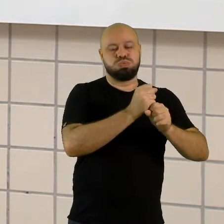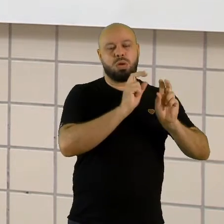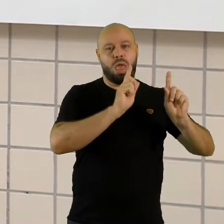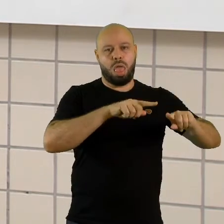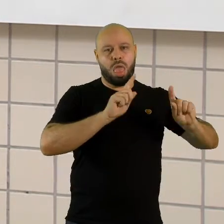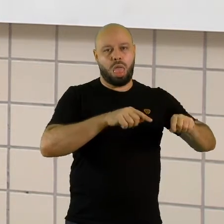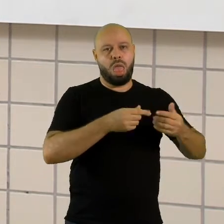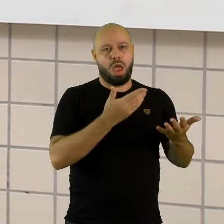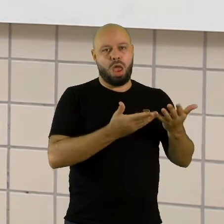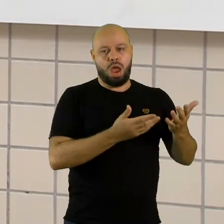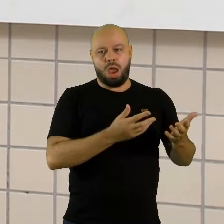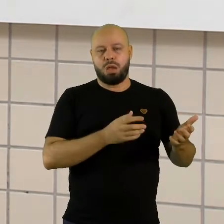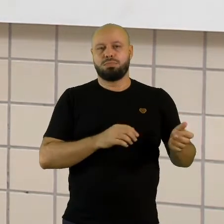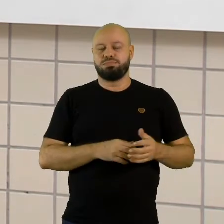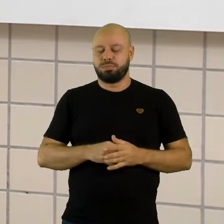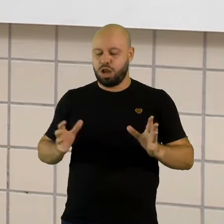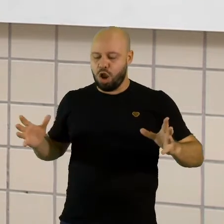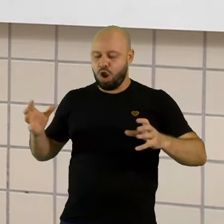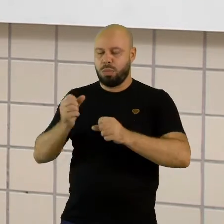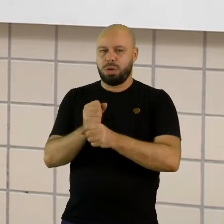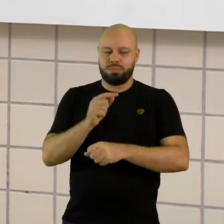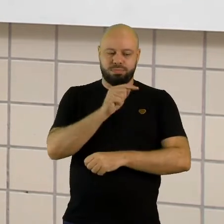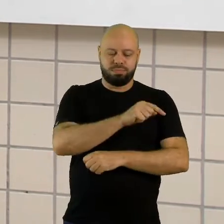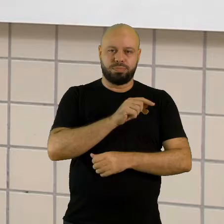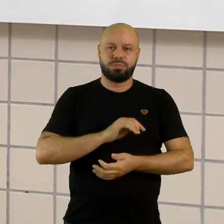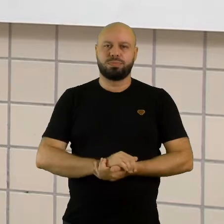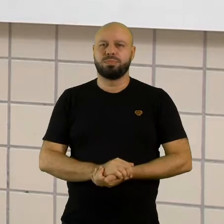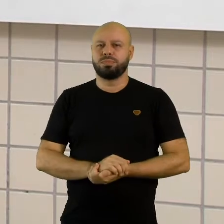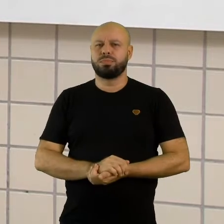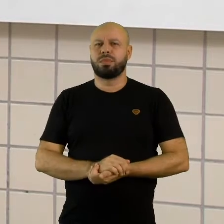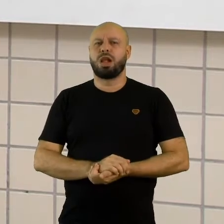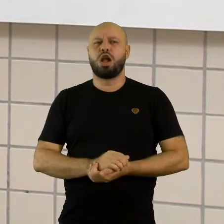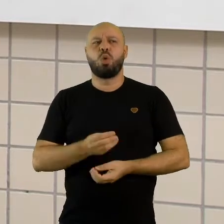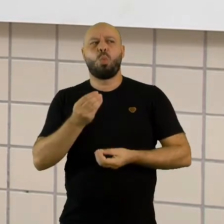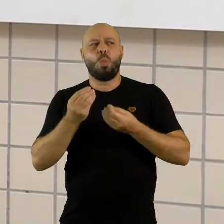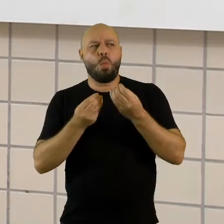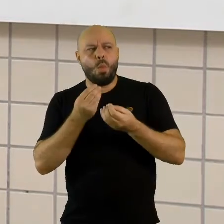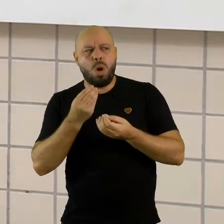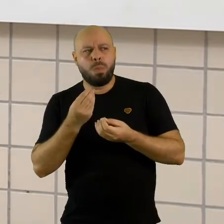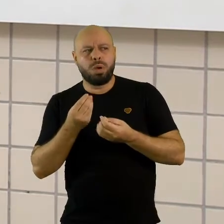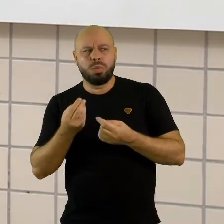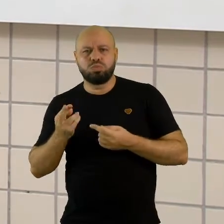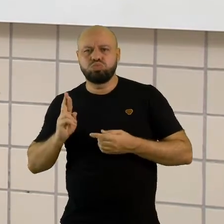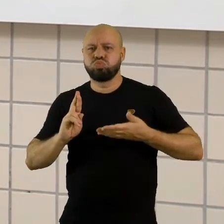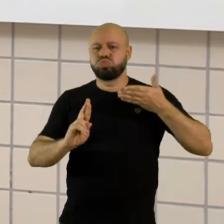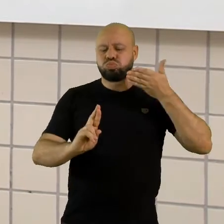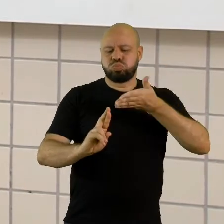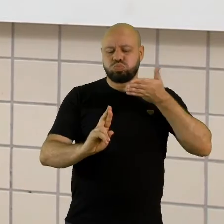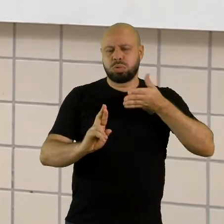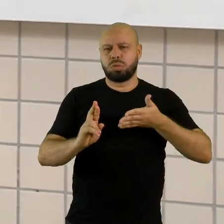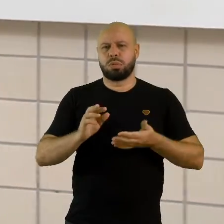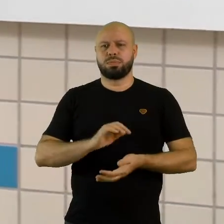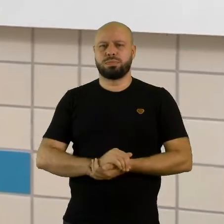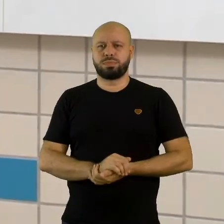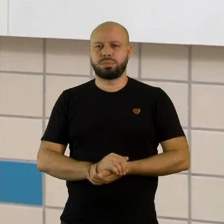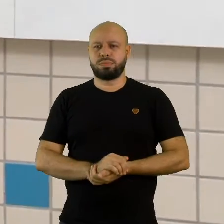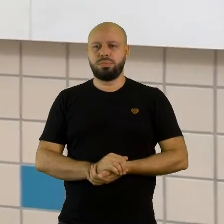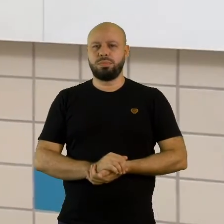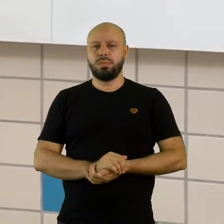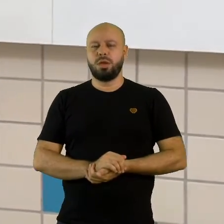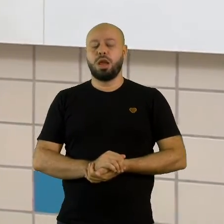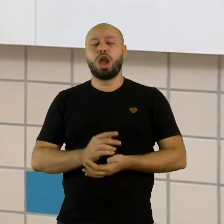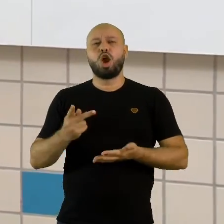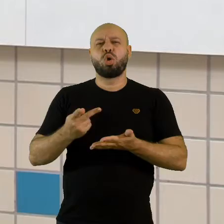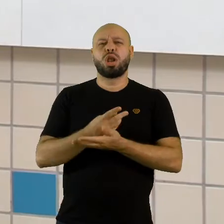A representação dessas reações químicas, nós vamos ver agora como é que ocorre. Vocês lembram que eu falei